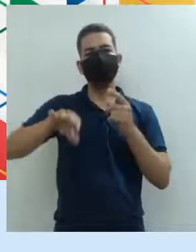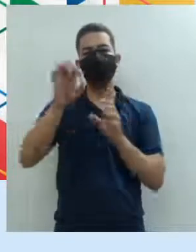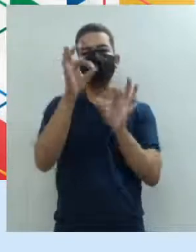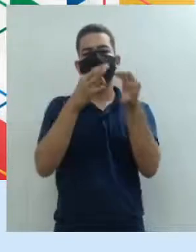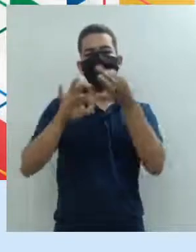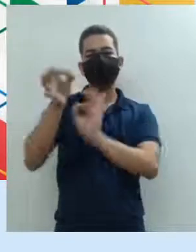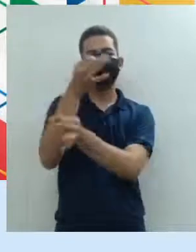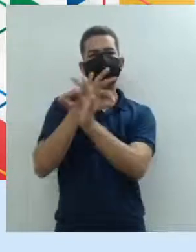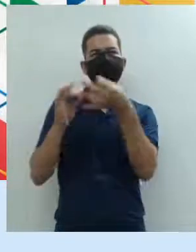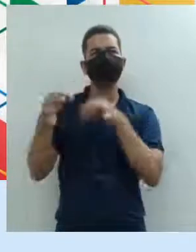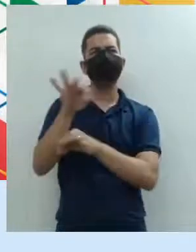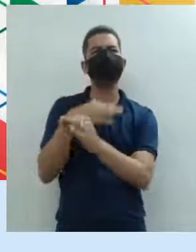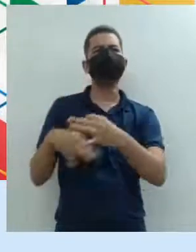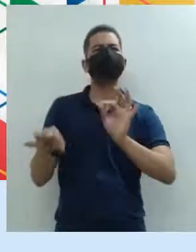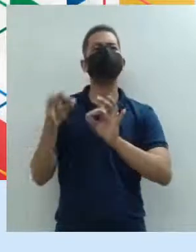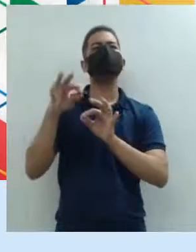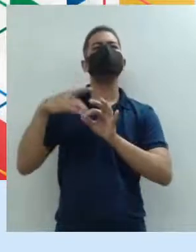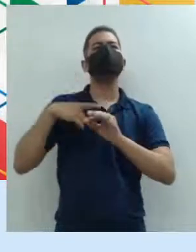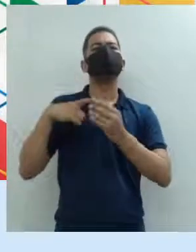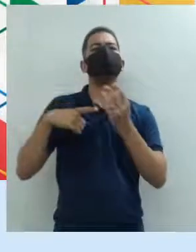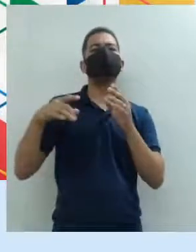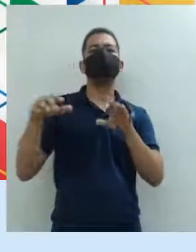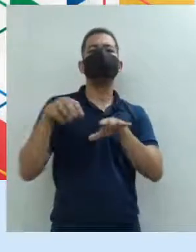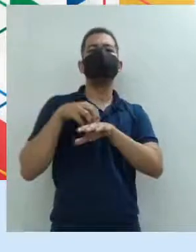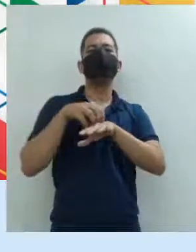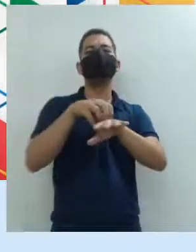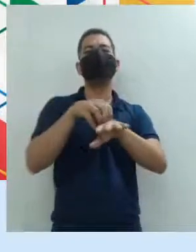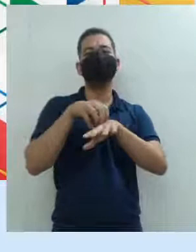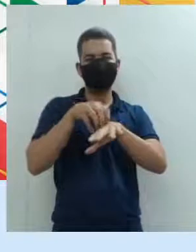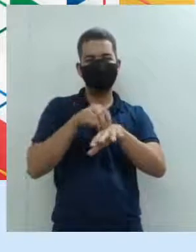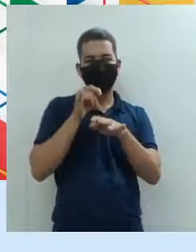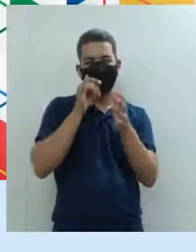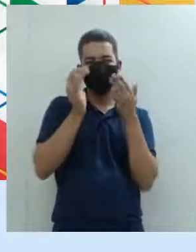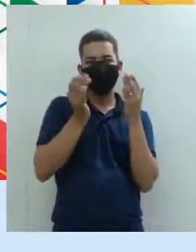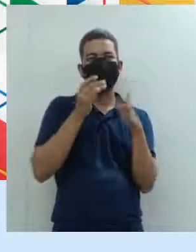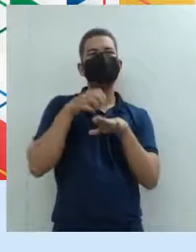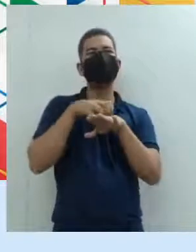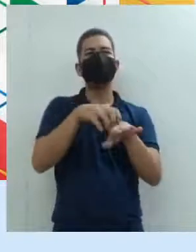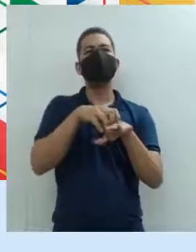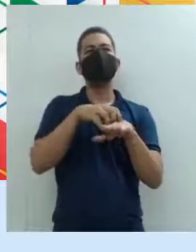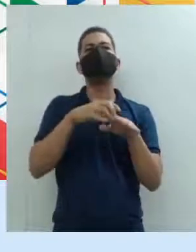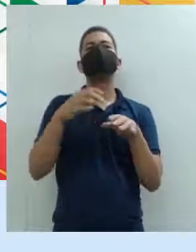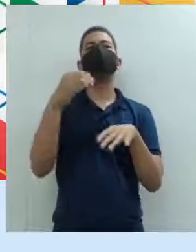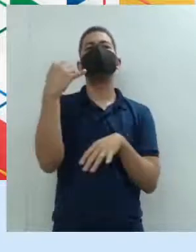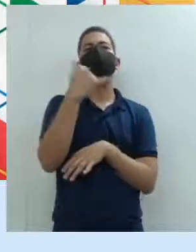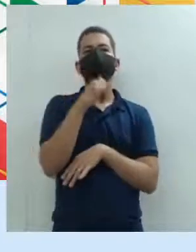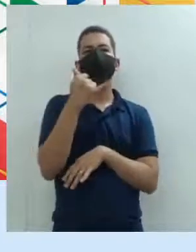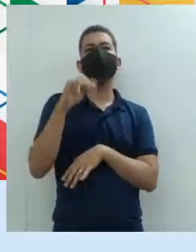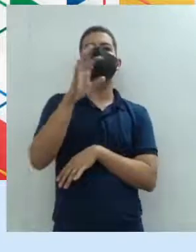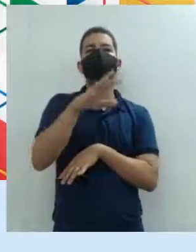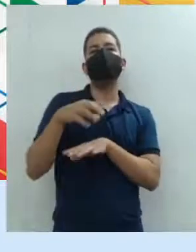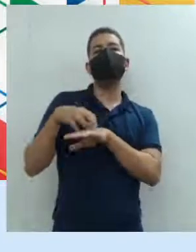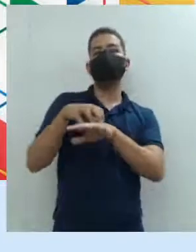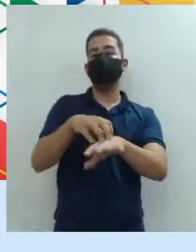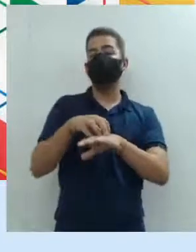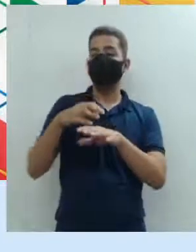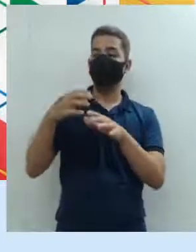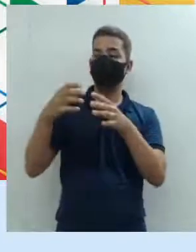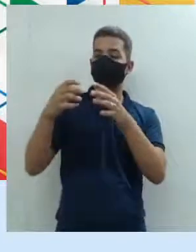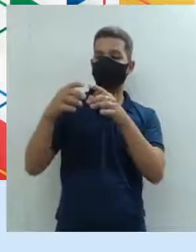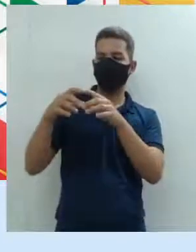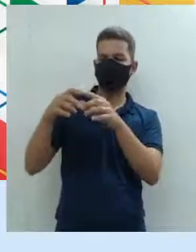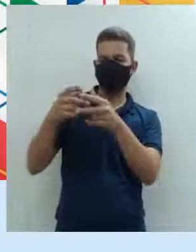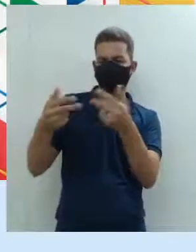partículas, ou seja, a transporte de energia sem que haja transporte de matéria. Nos sólidos, a liberação